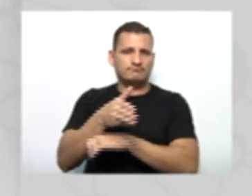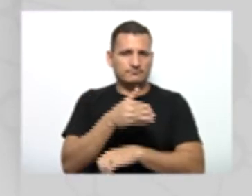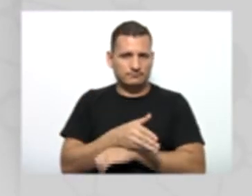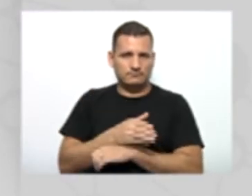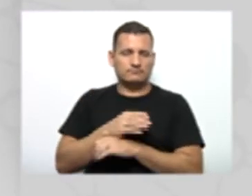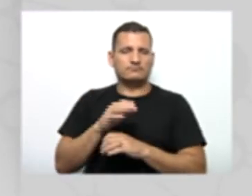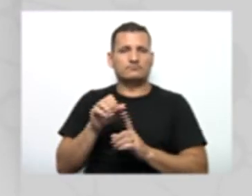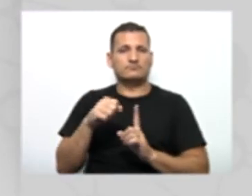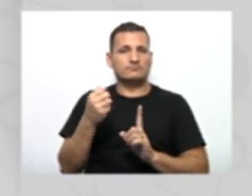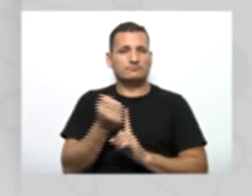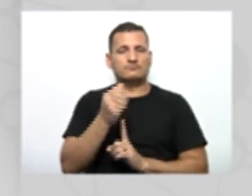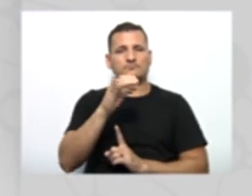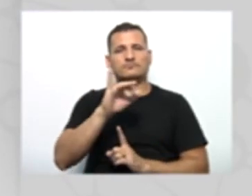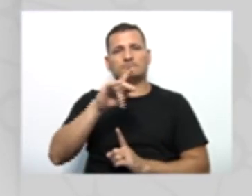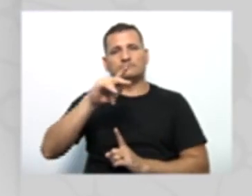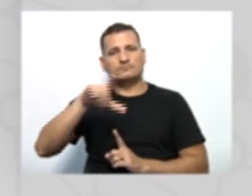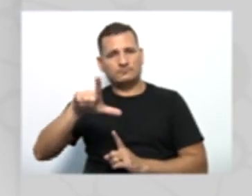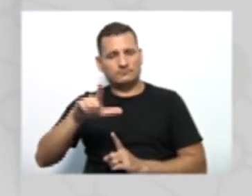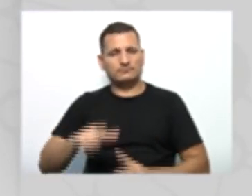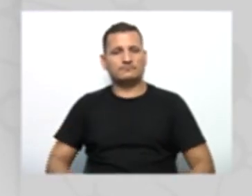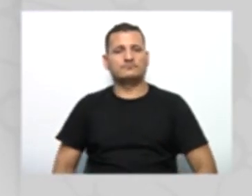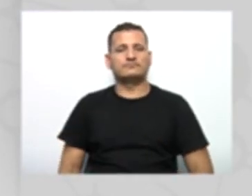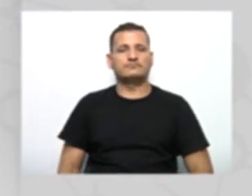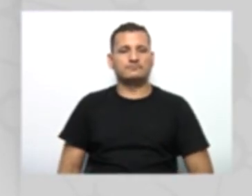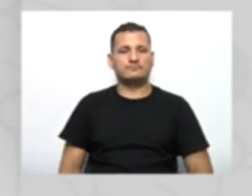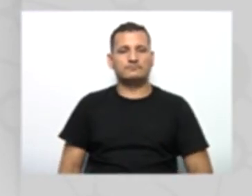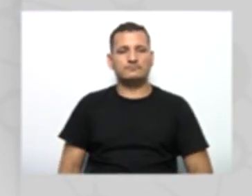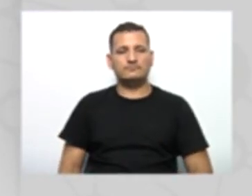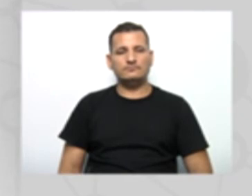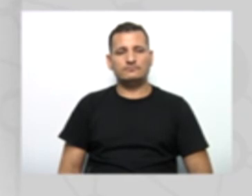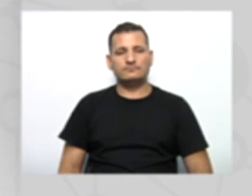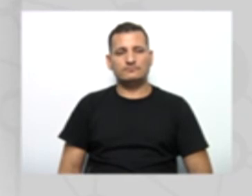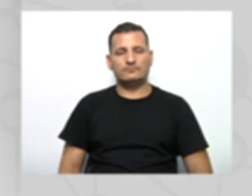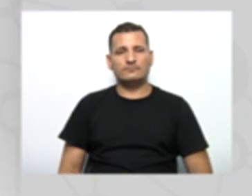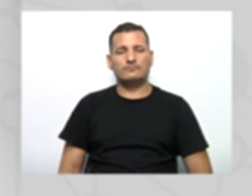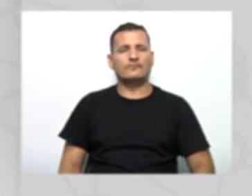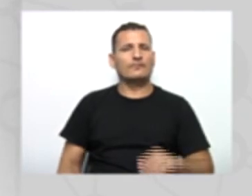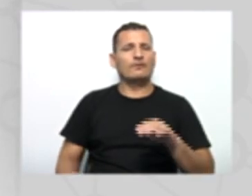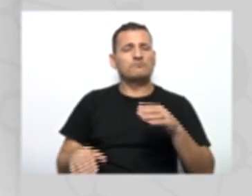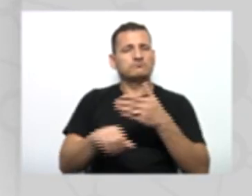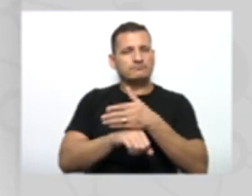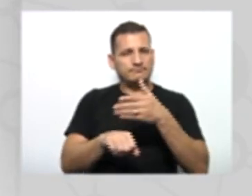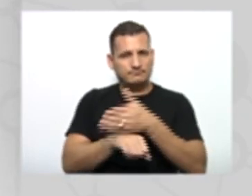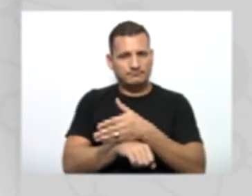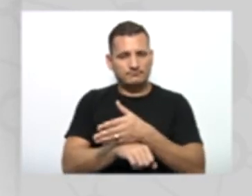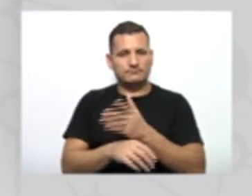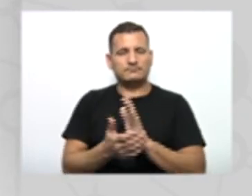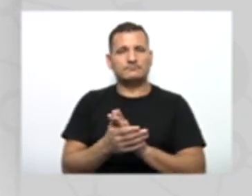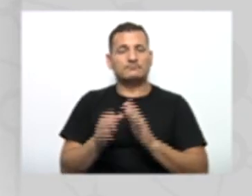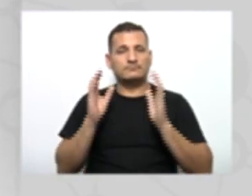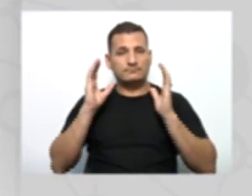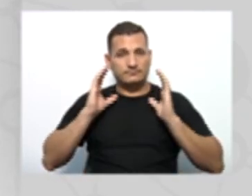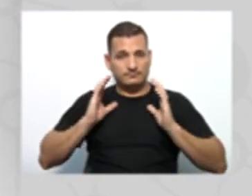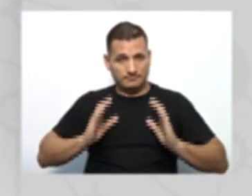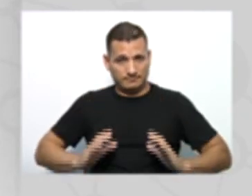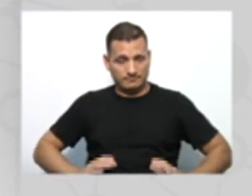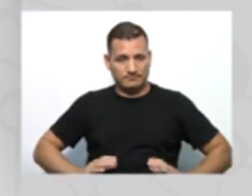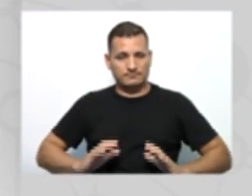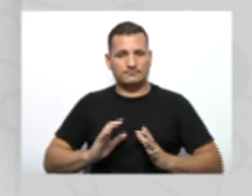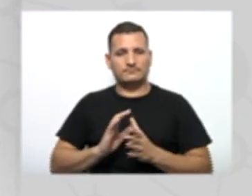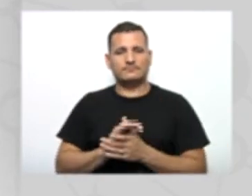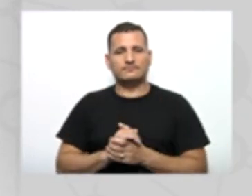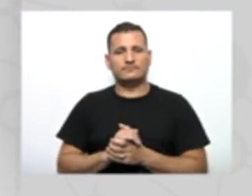praticada principalmente pelos nossos representantes. Isso não significa que nós não possamos participar desse exercício do